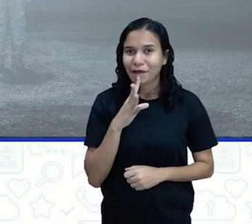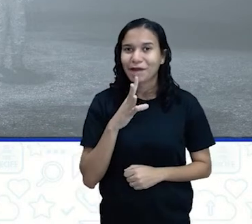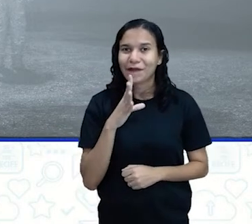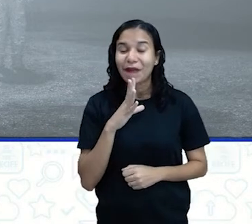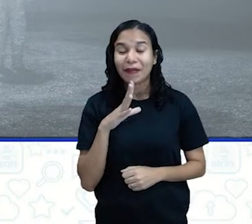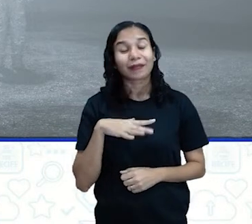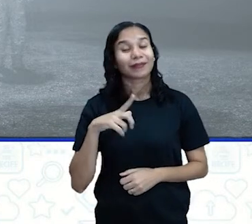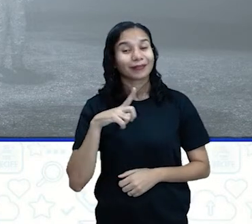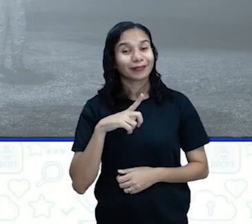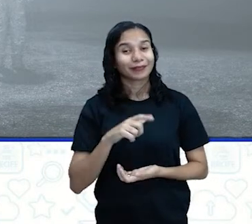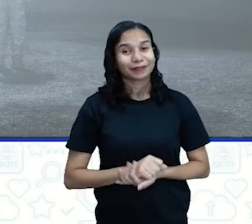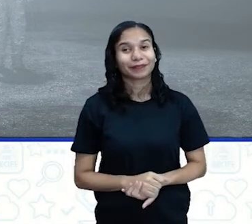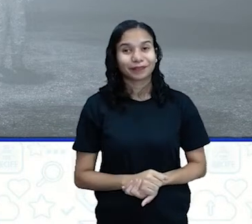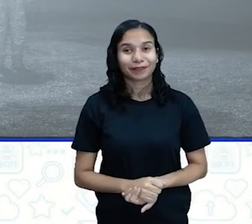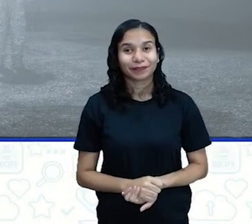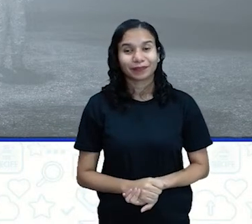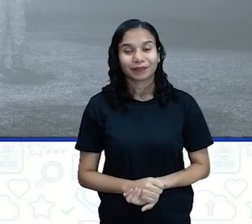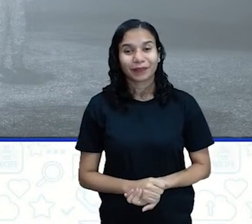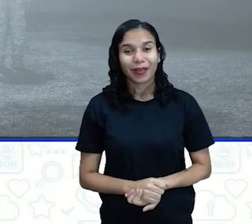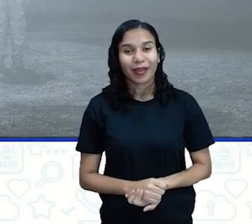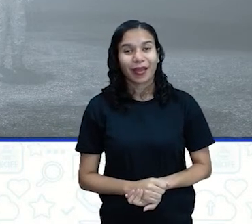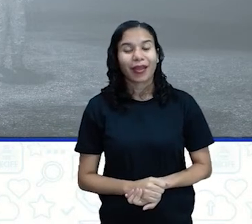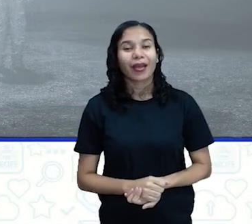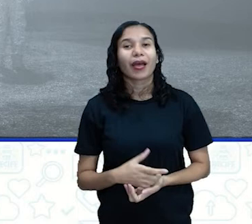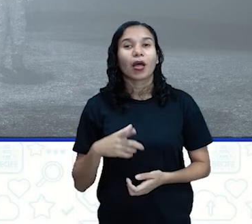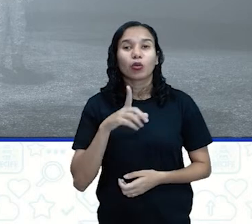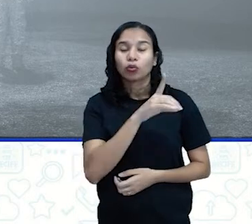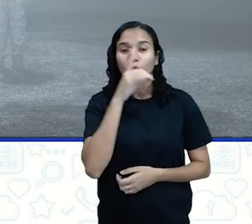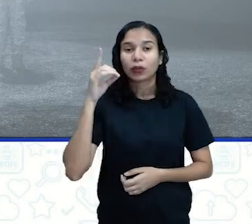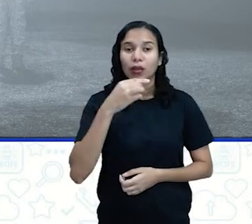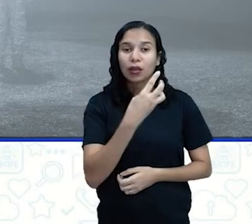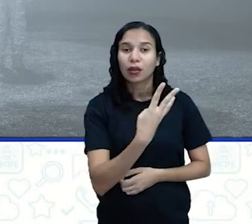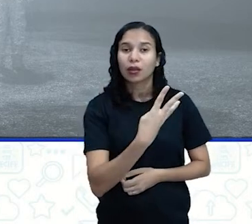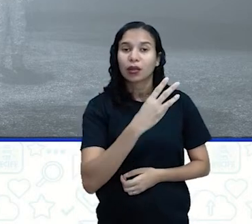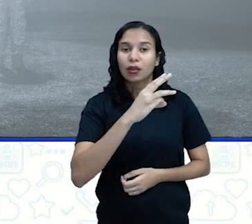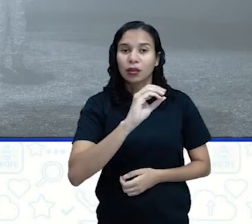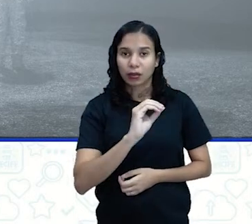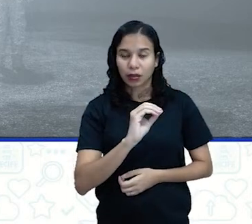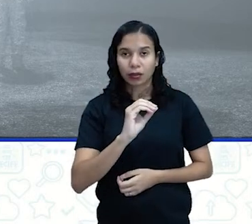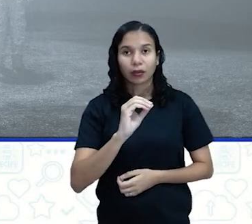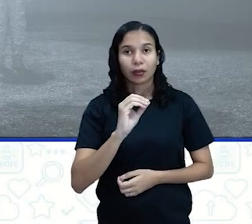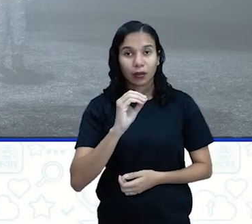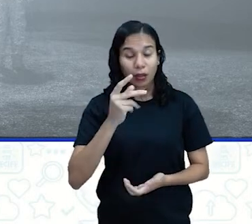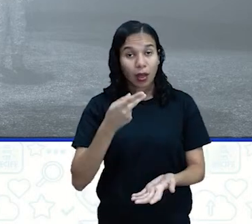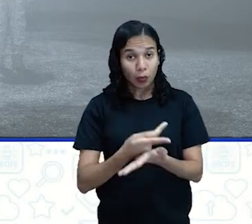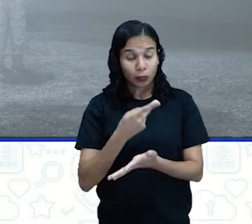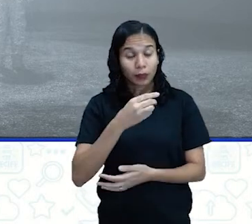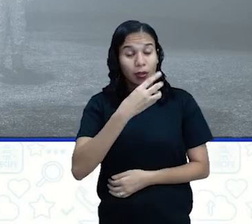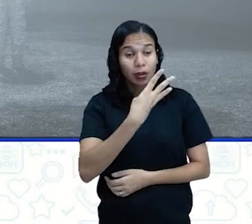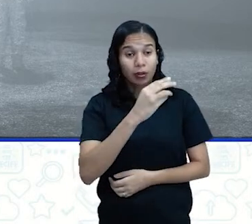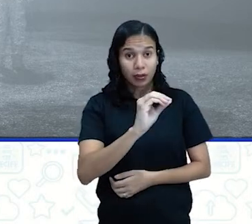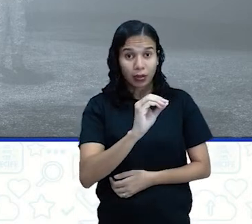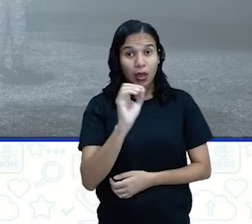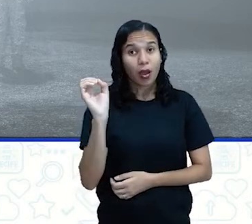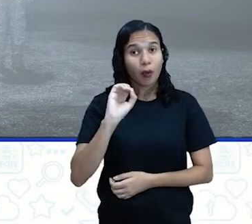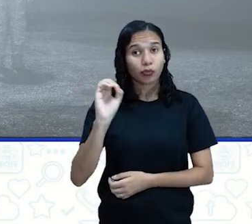vão conhecer. Em 30 de outubro, e aí aconteceu quando? Em 30 de outubro